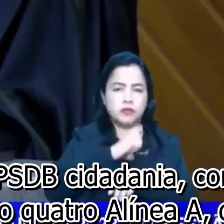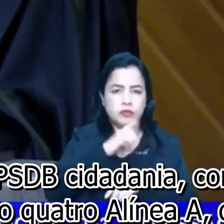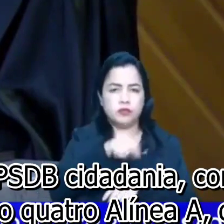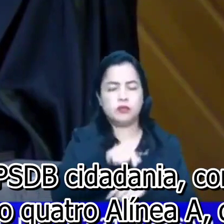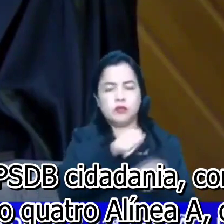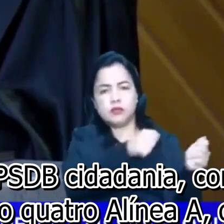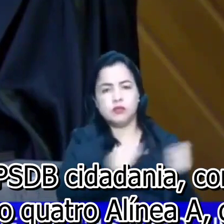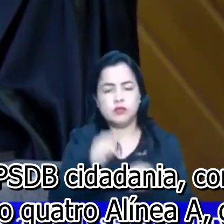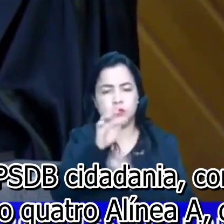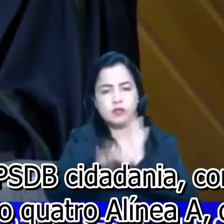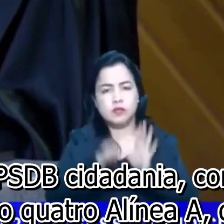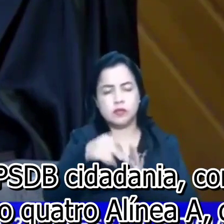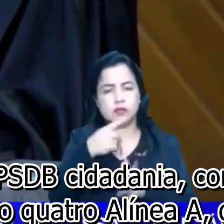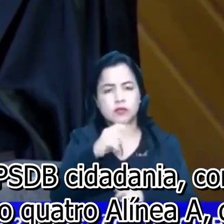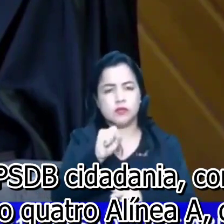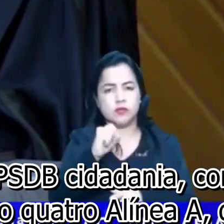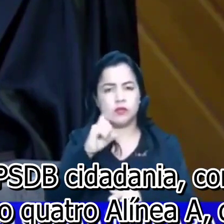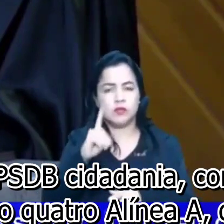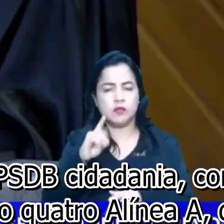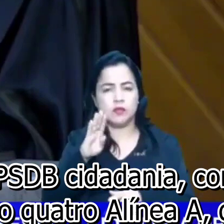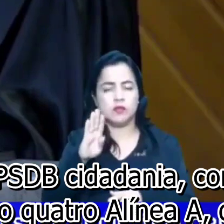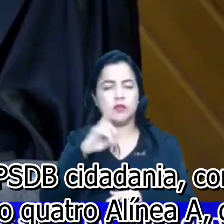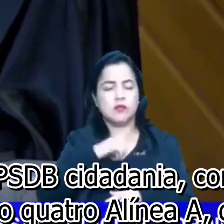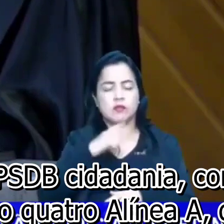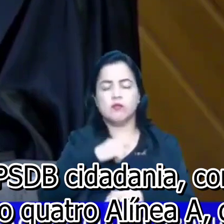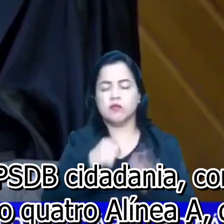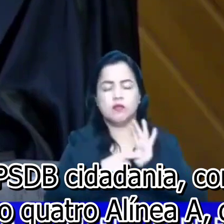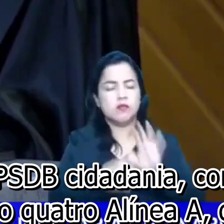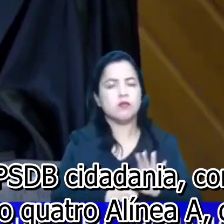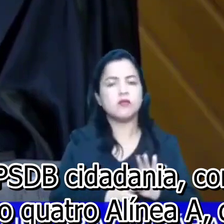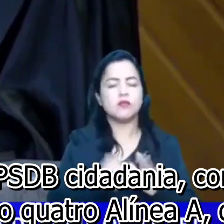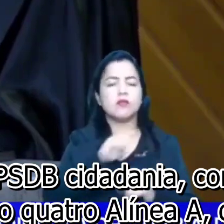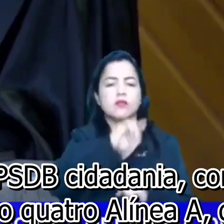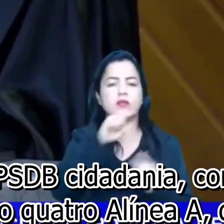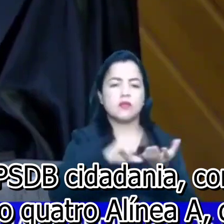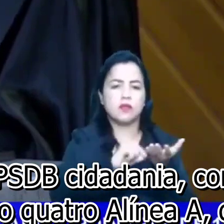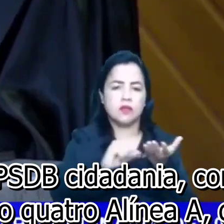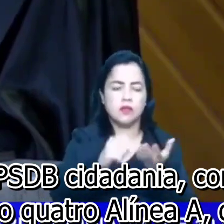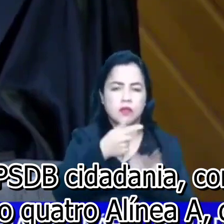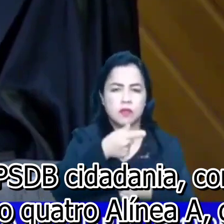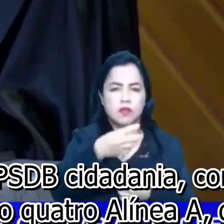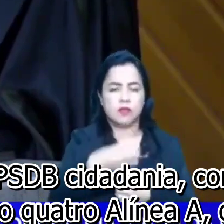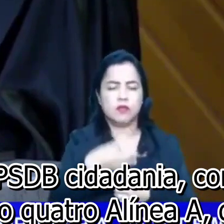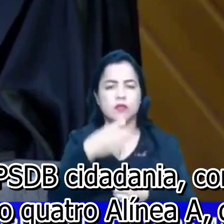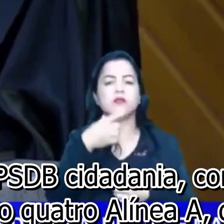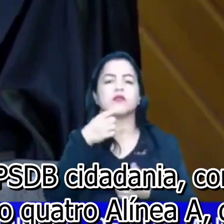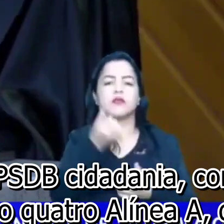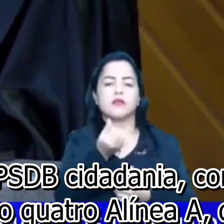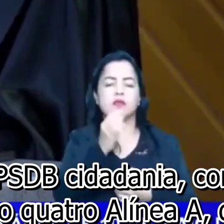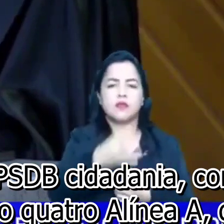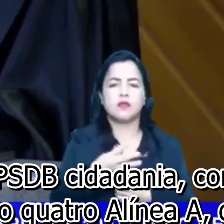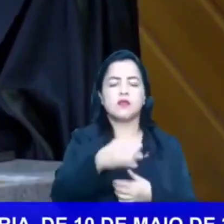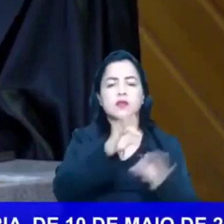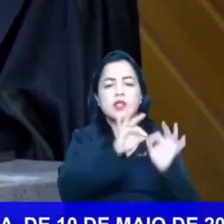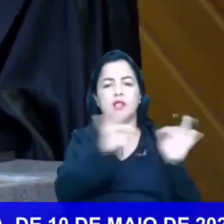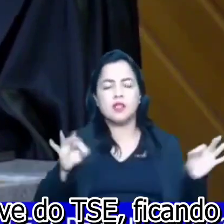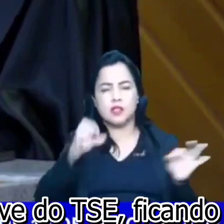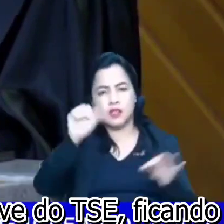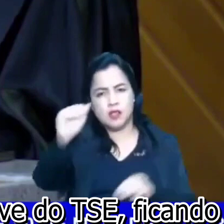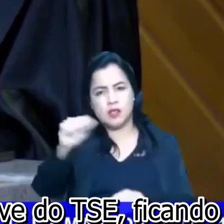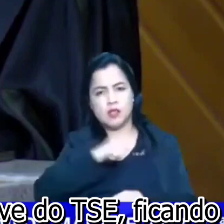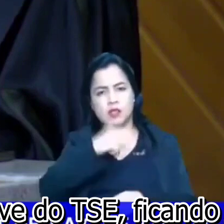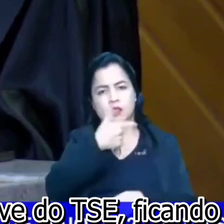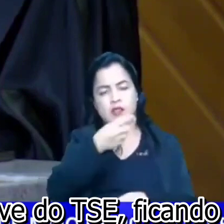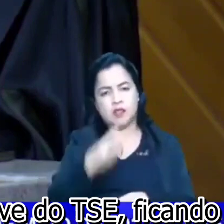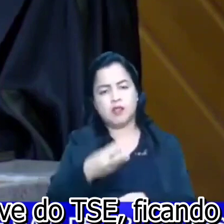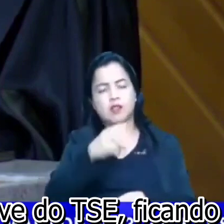pela Federação PSDB Cidadania, como não prestadas nos termos do artigo 74, inciso 4, a linha A da Resolução